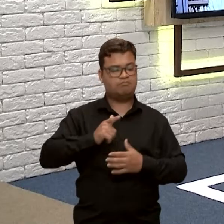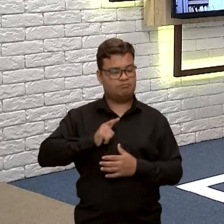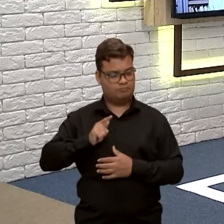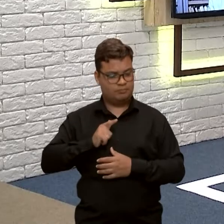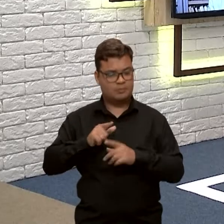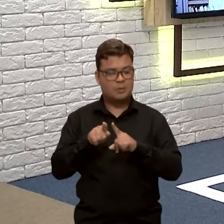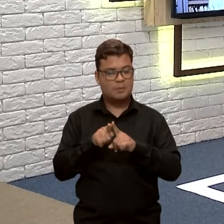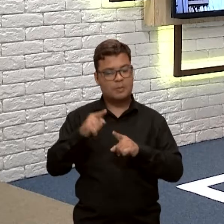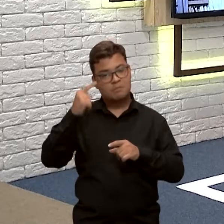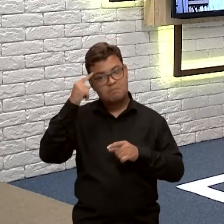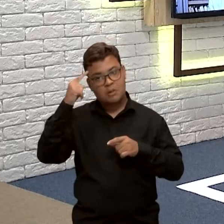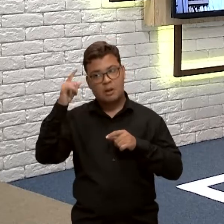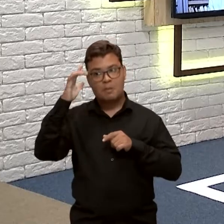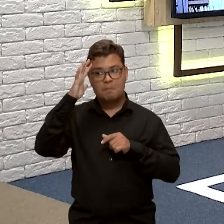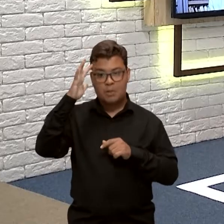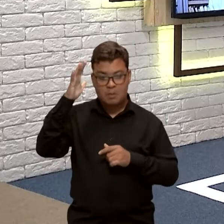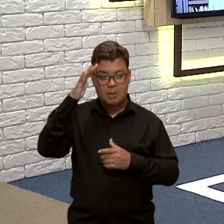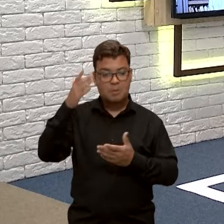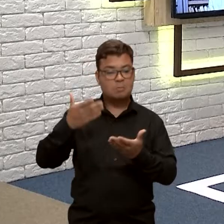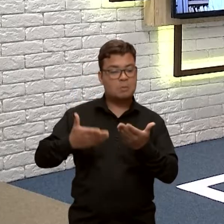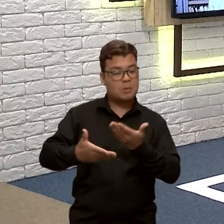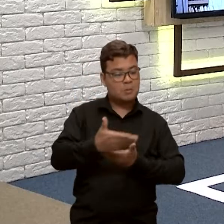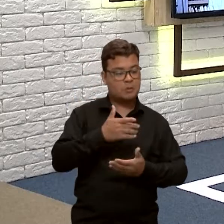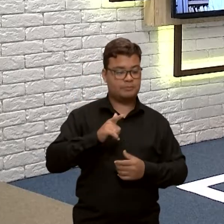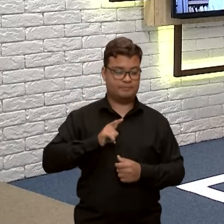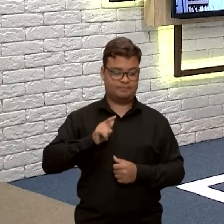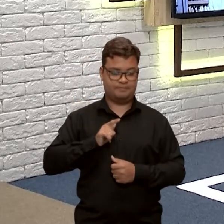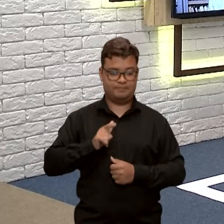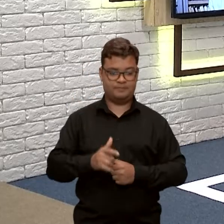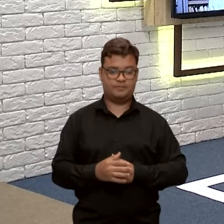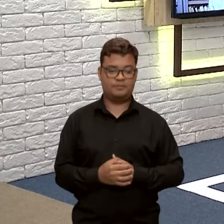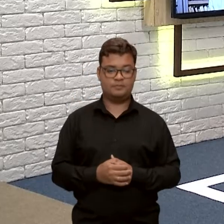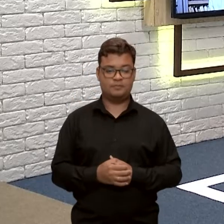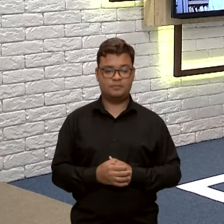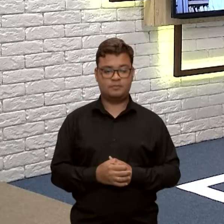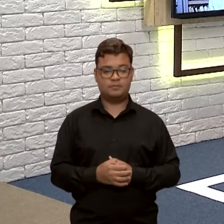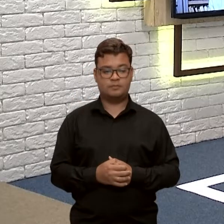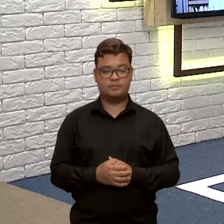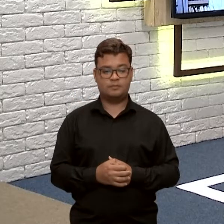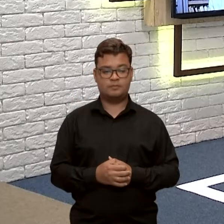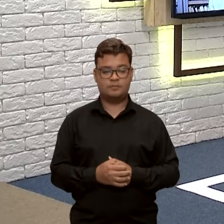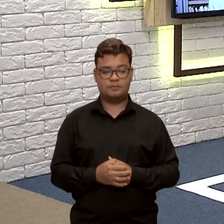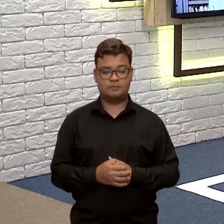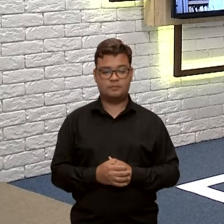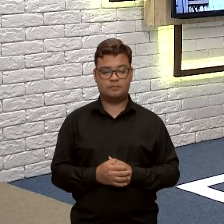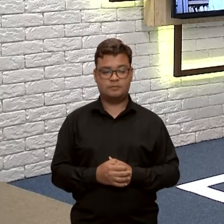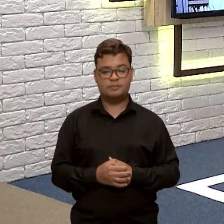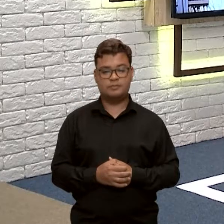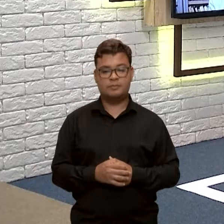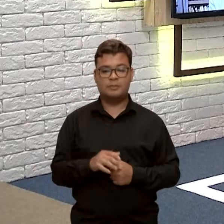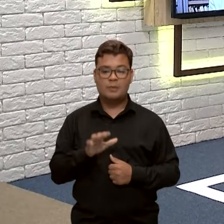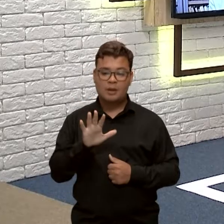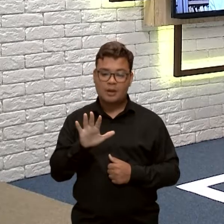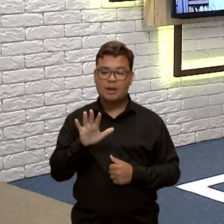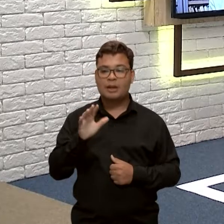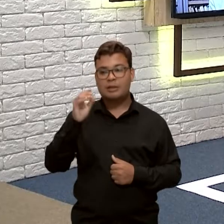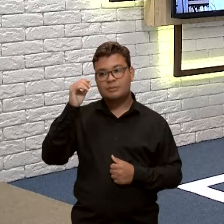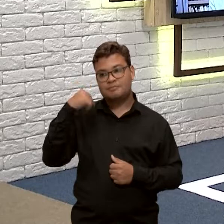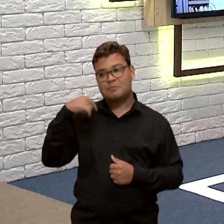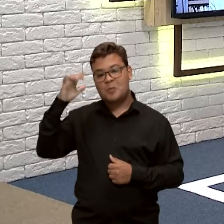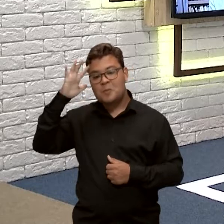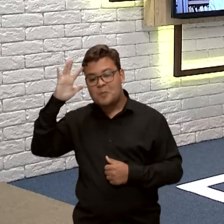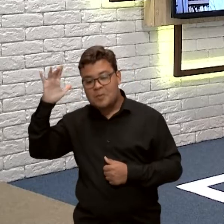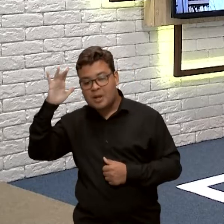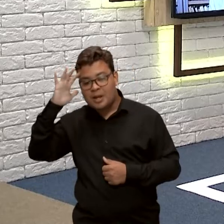trocando ideias, né? Eu não gosto da expressão trocar ideias, porque ideias não se trocam, você doa as suas